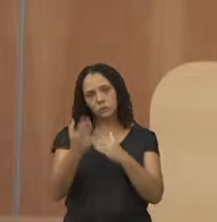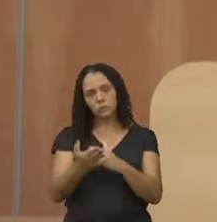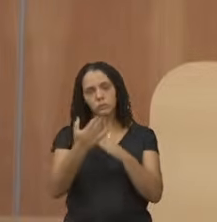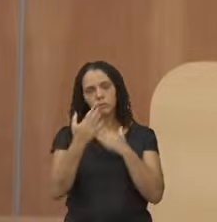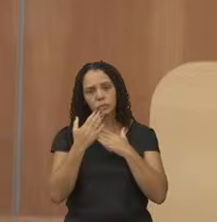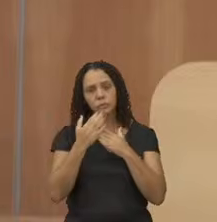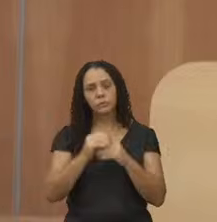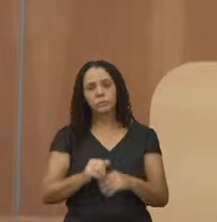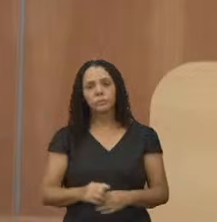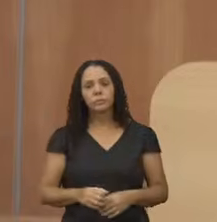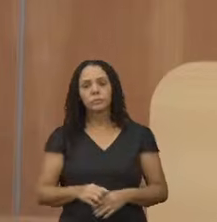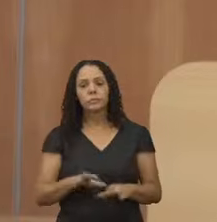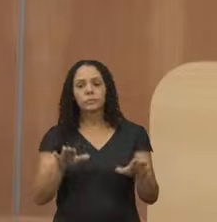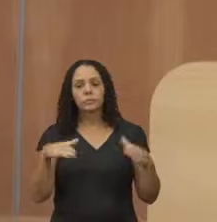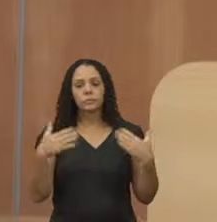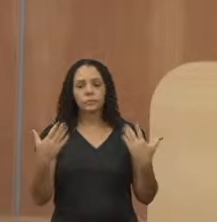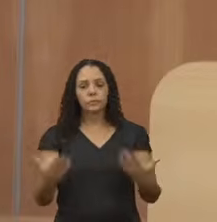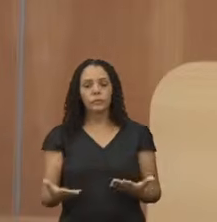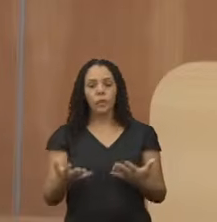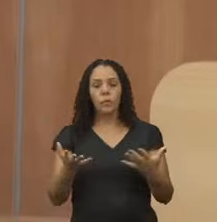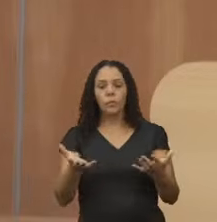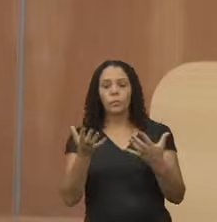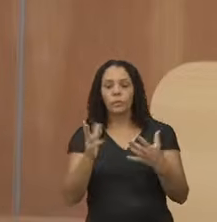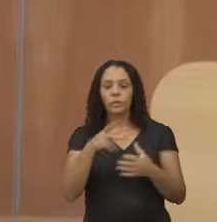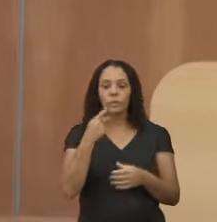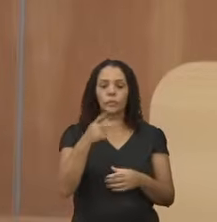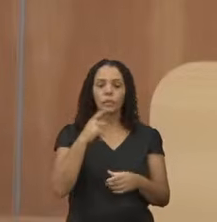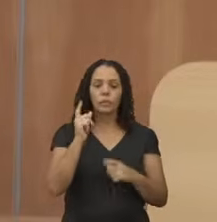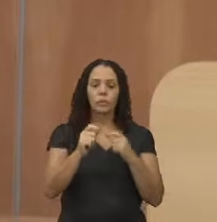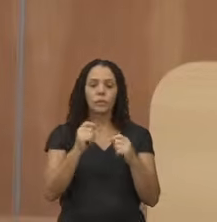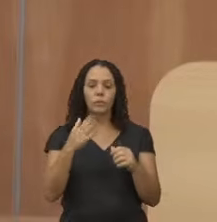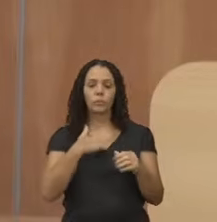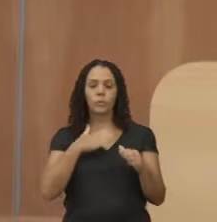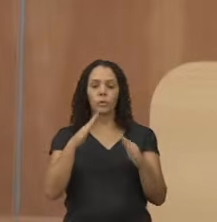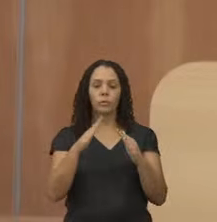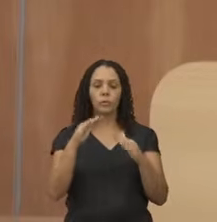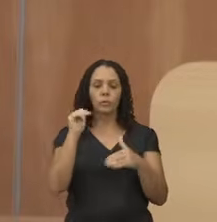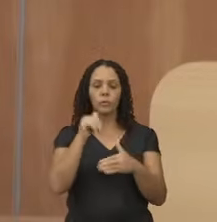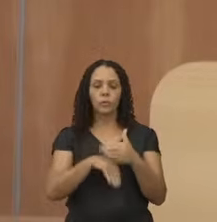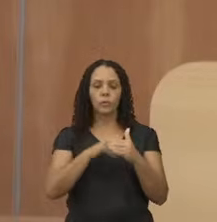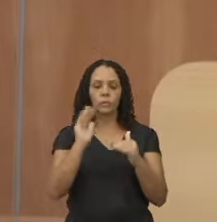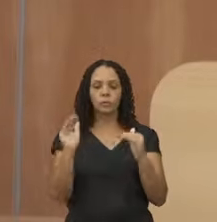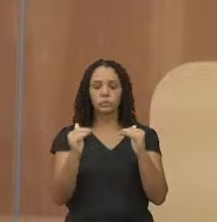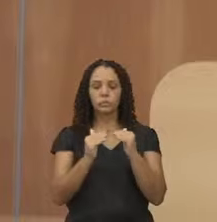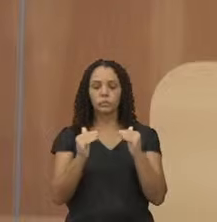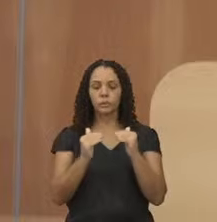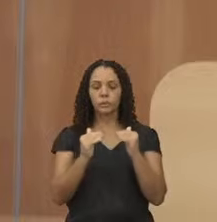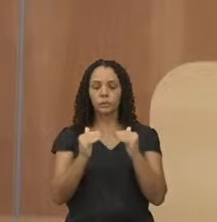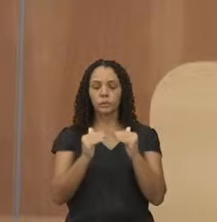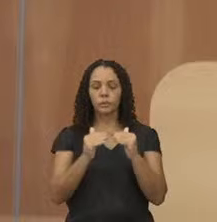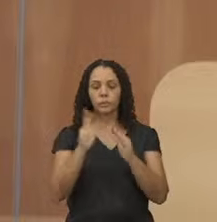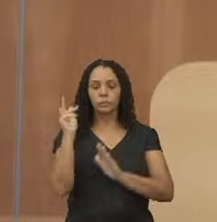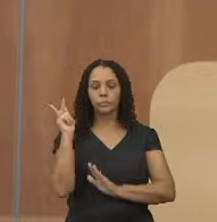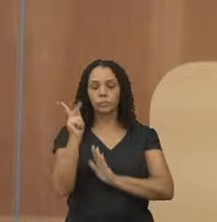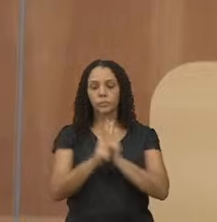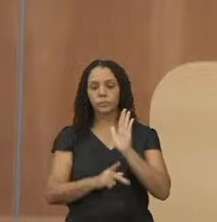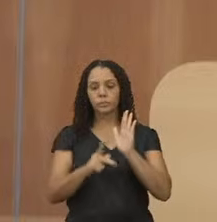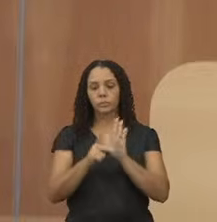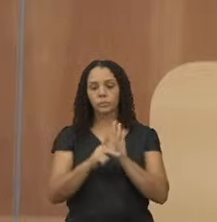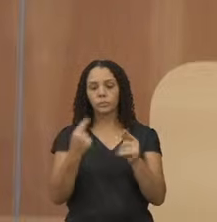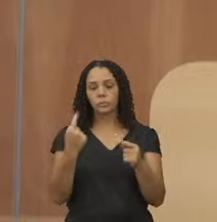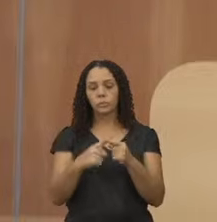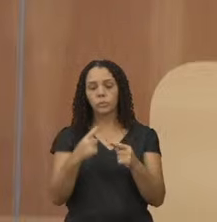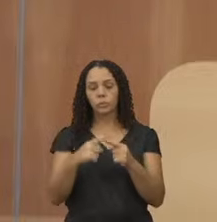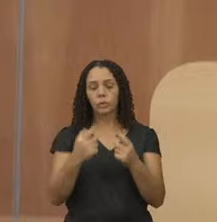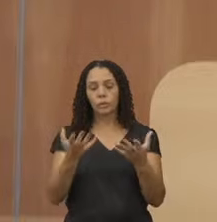não é? Então, eu quero dizer que eu vou votar favorável, viu, Maria Amélia? Eu vou votar favorável nesse projeto aqui,